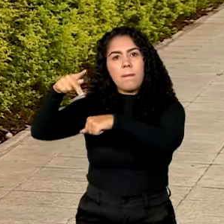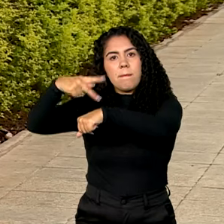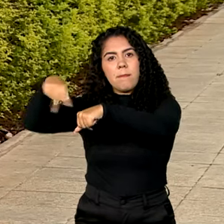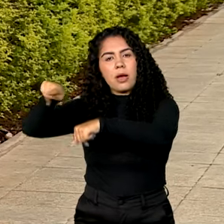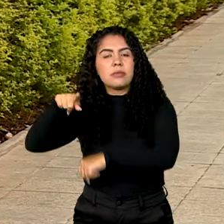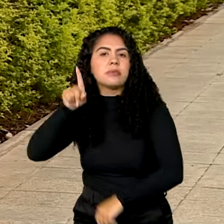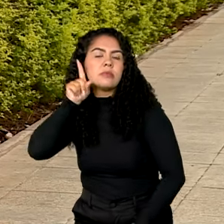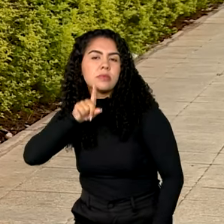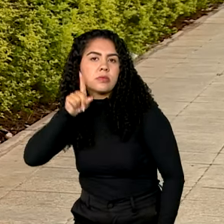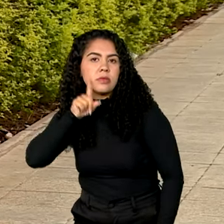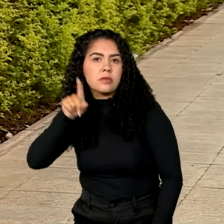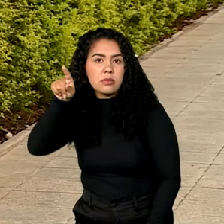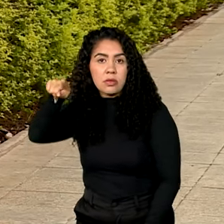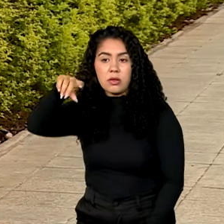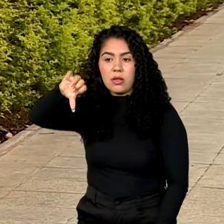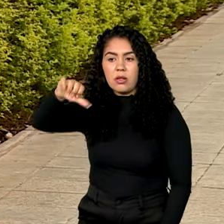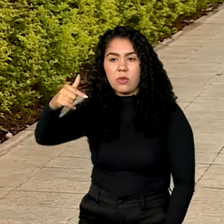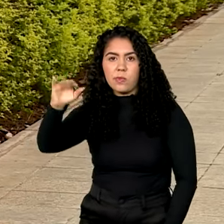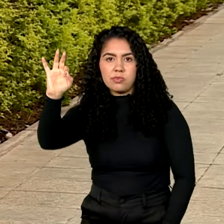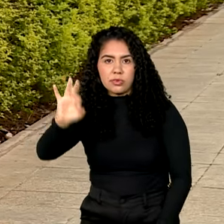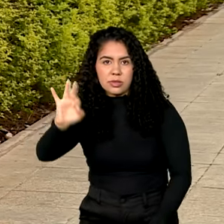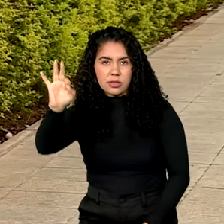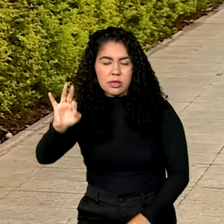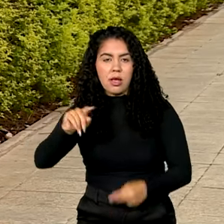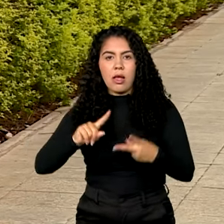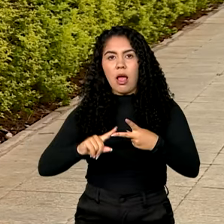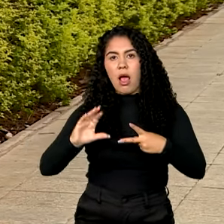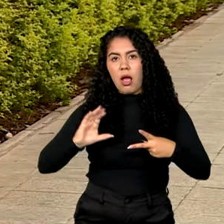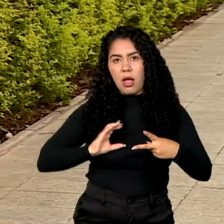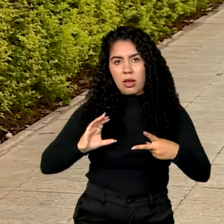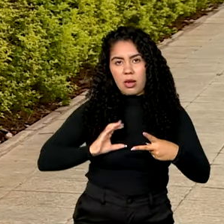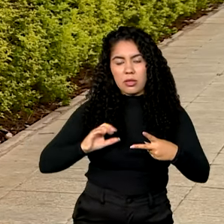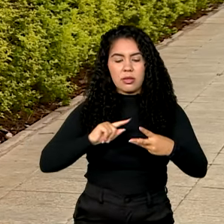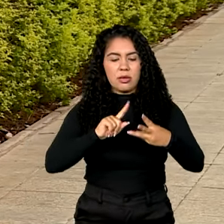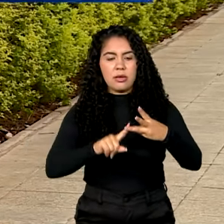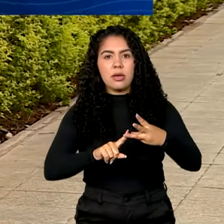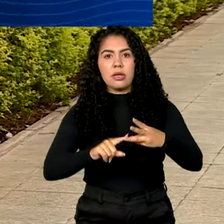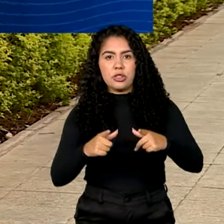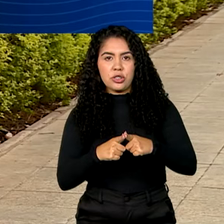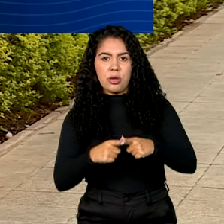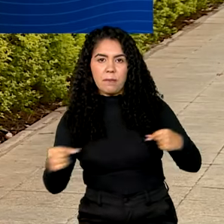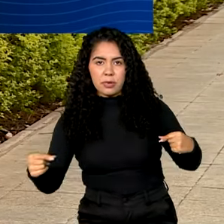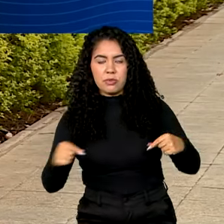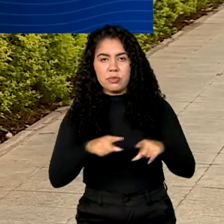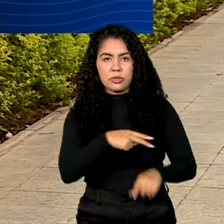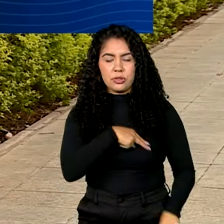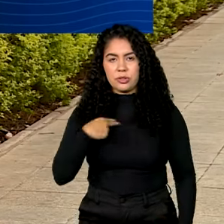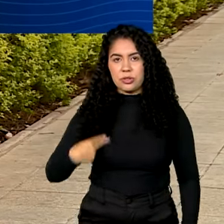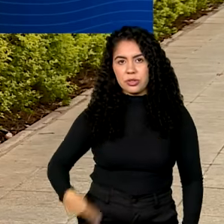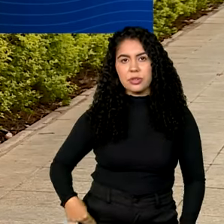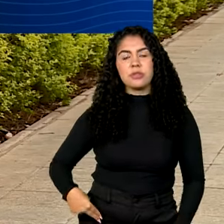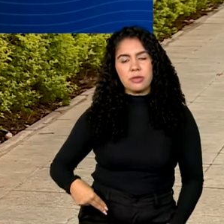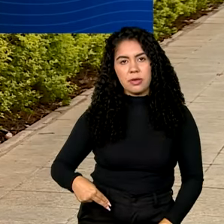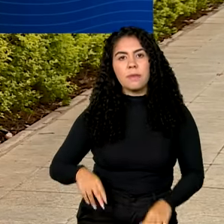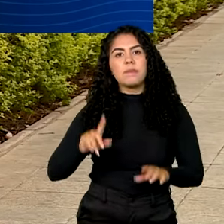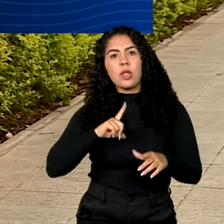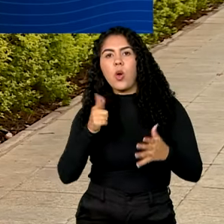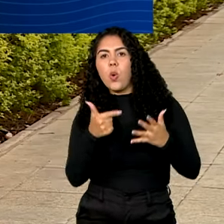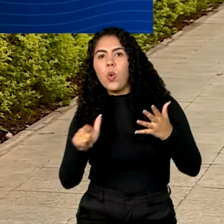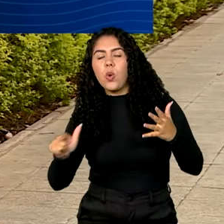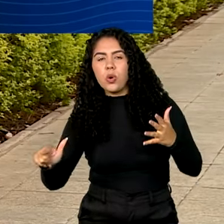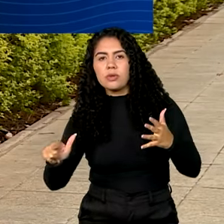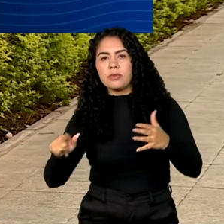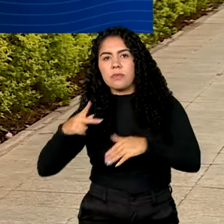com 92% das exportações, Canadá, Japão e China, com 2%, e os demais países